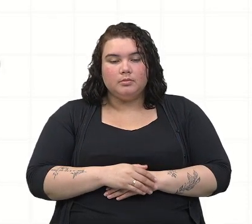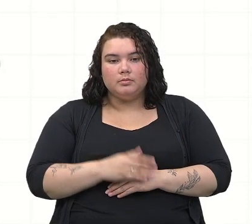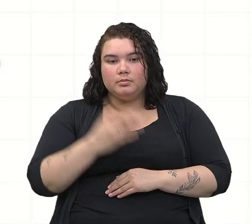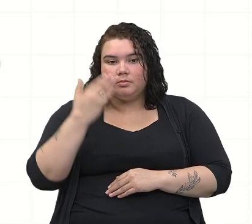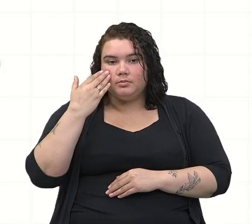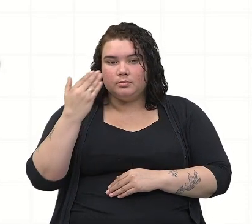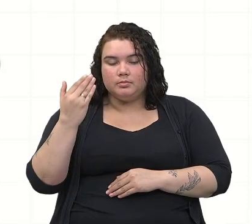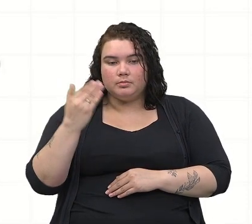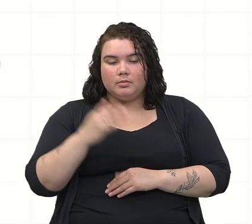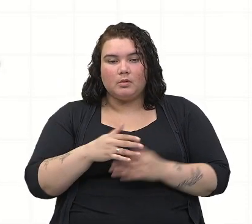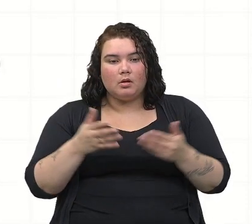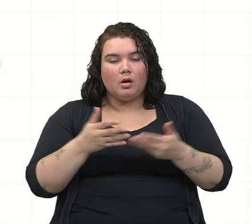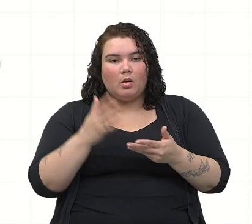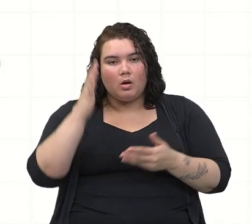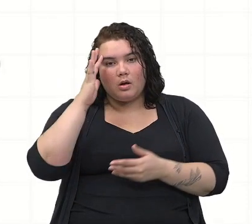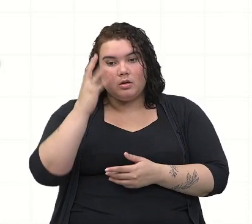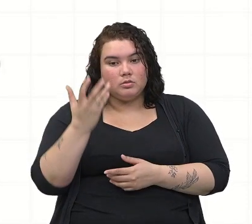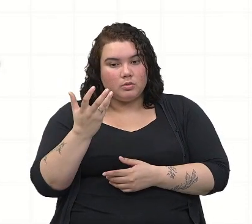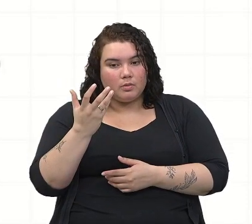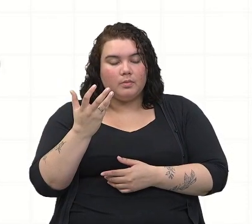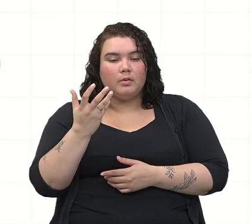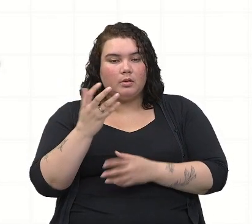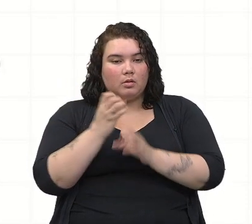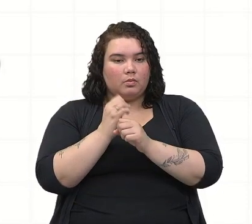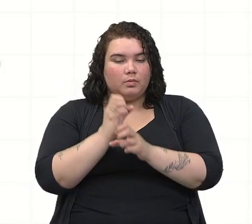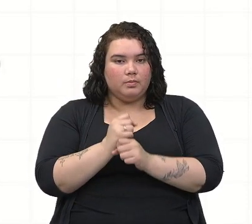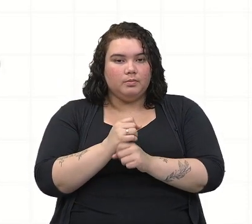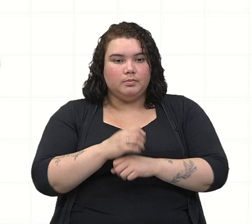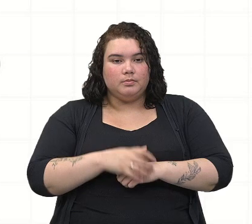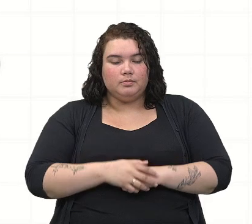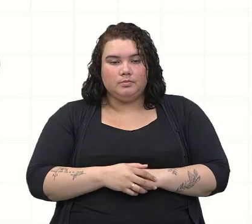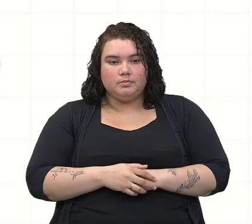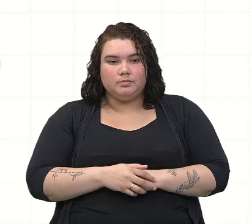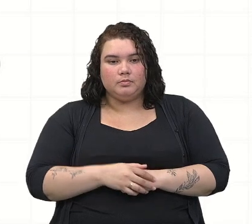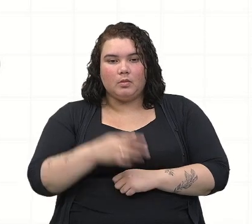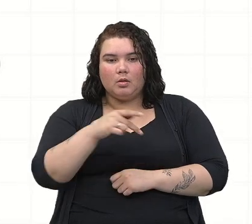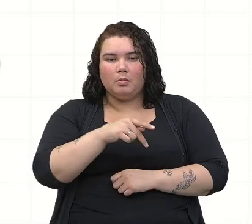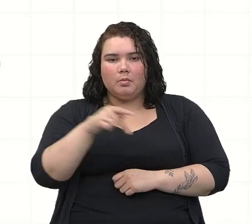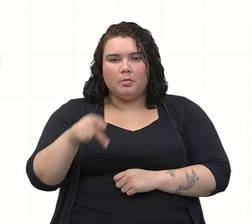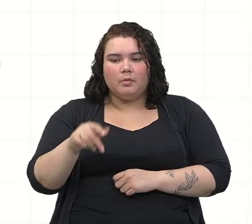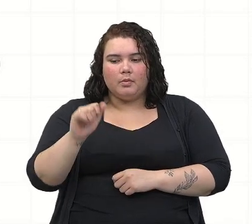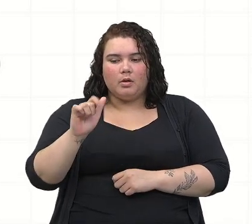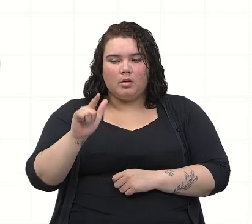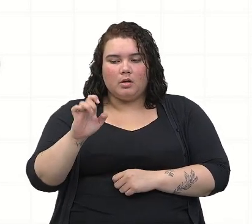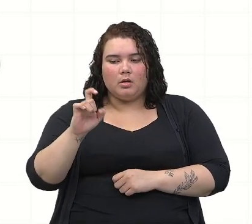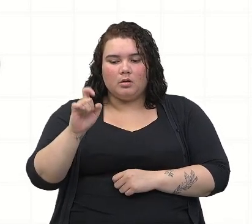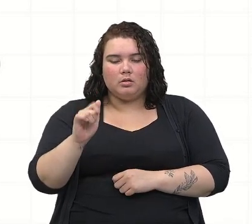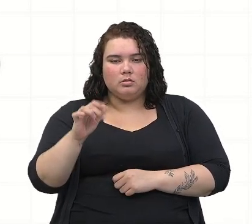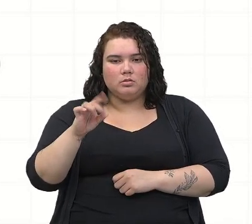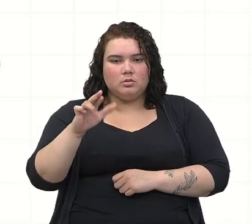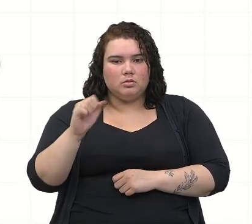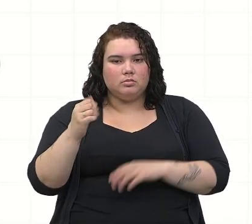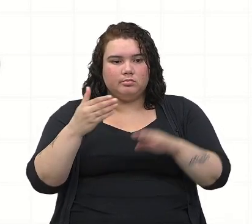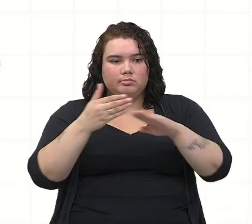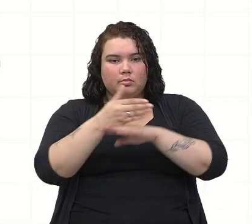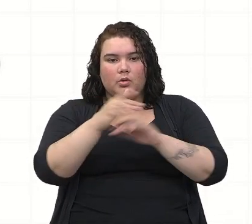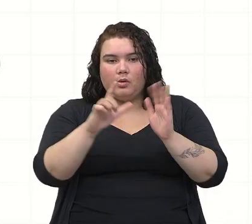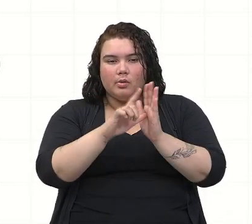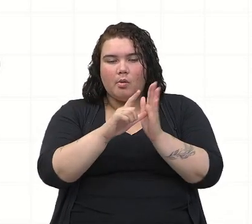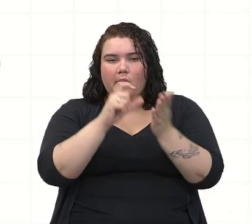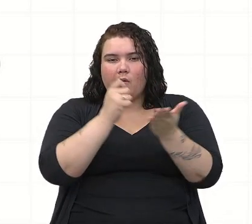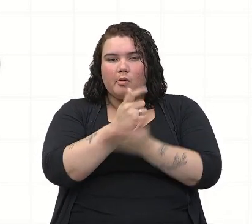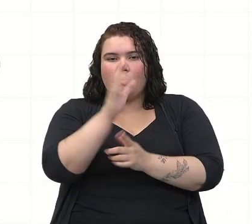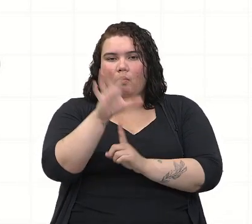para problemas envolvendo porcentagem. O professor Alexandre foi comprar um ventilador, pois em Manaus as